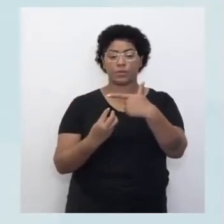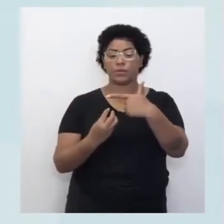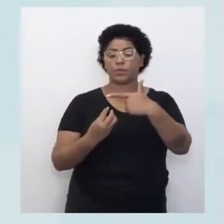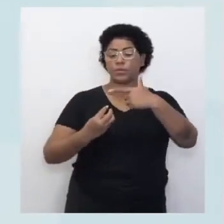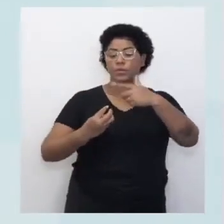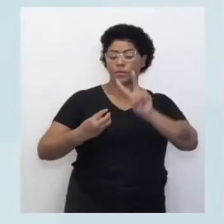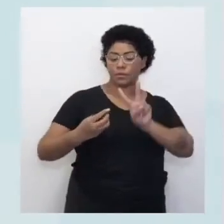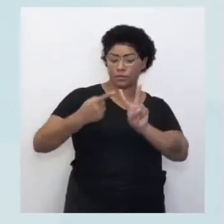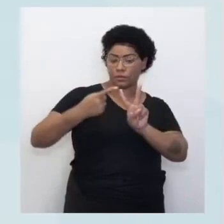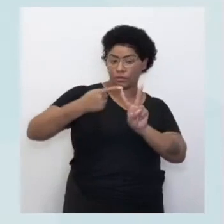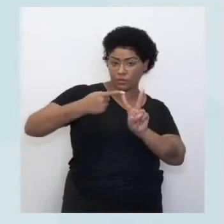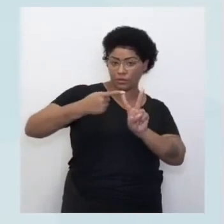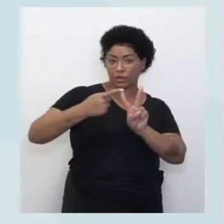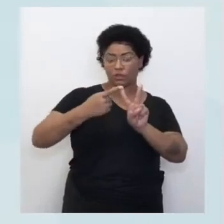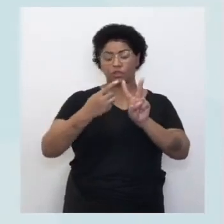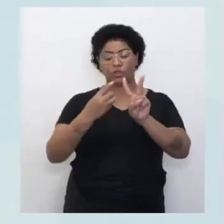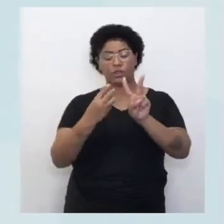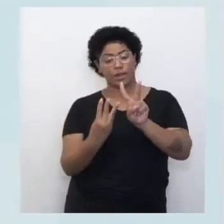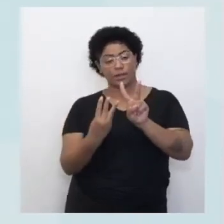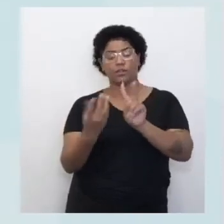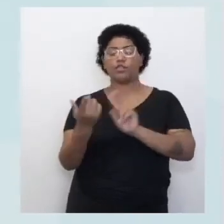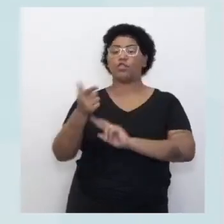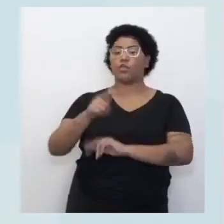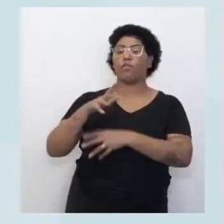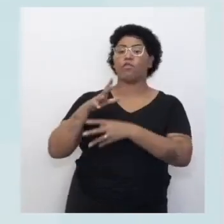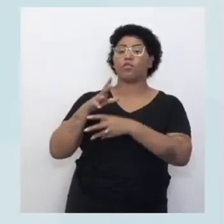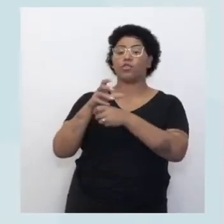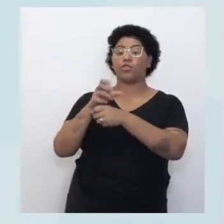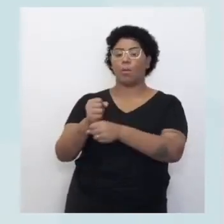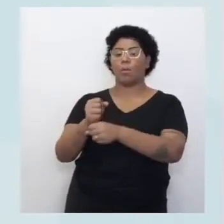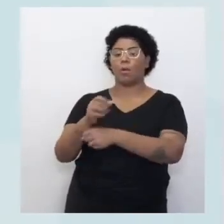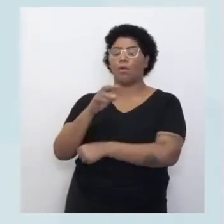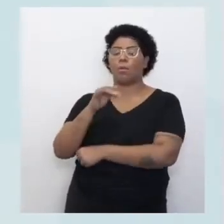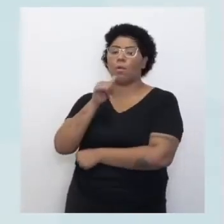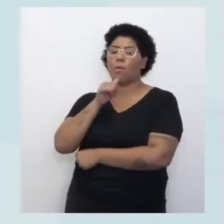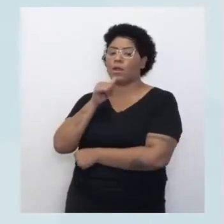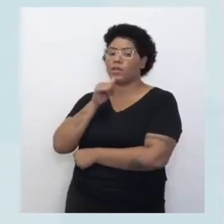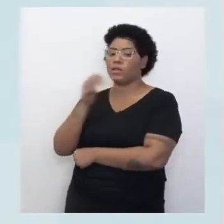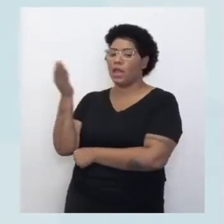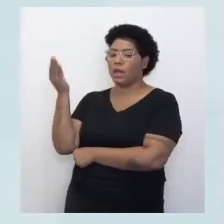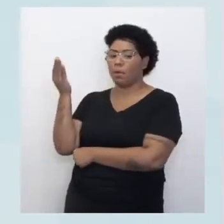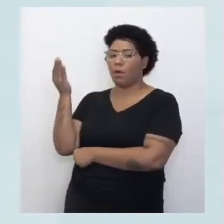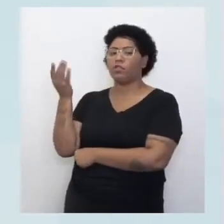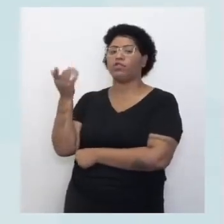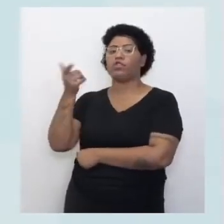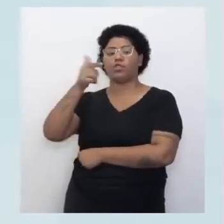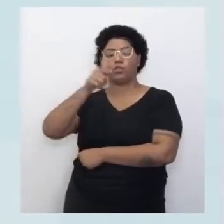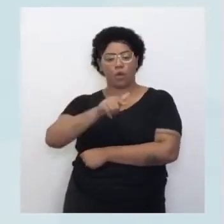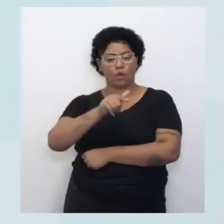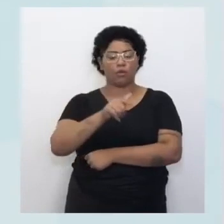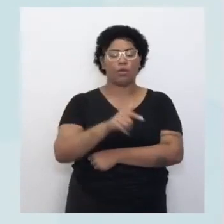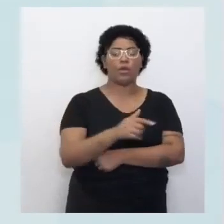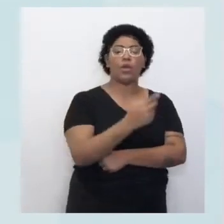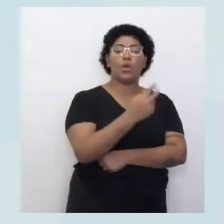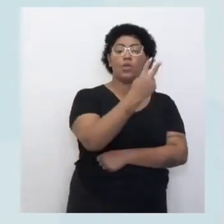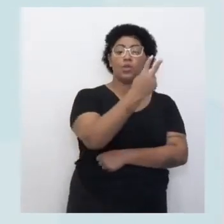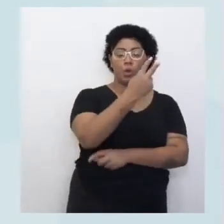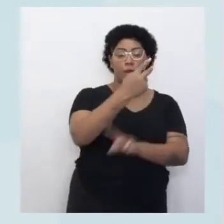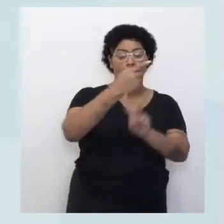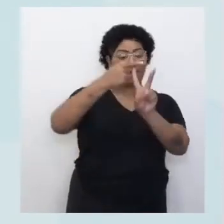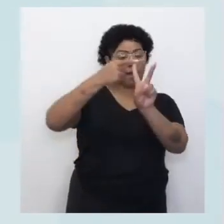soma os expoentes. Então, numerador, repito, e embaixo eu vou ficar com